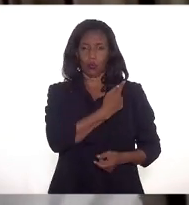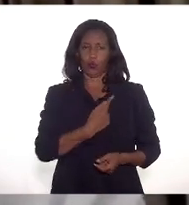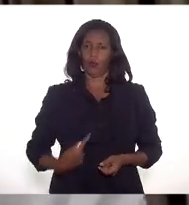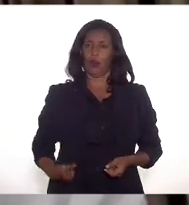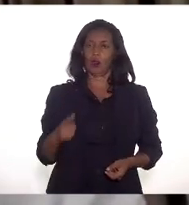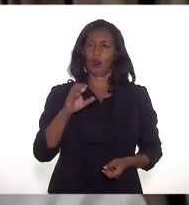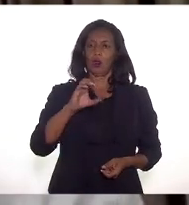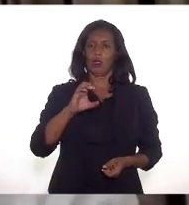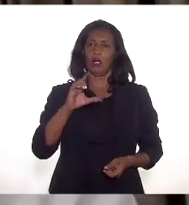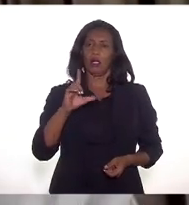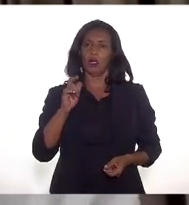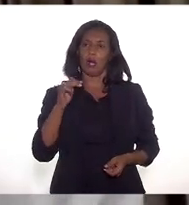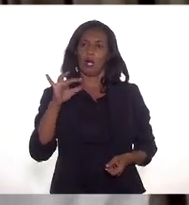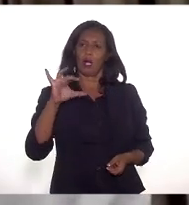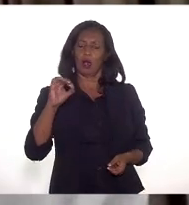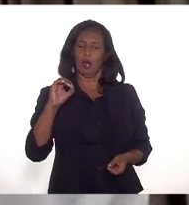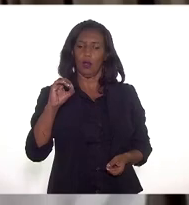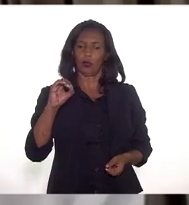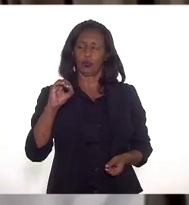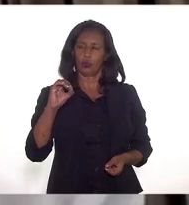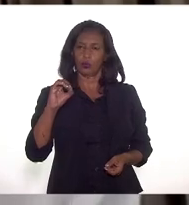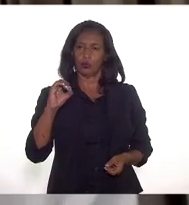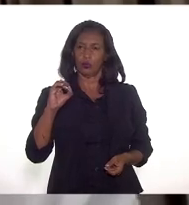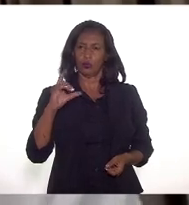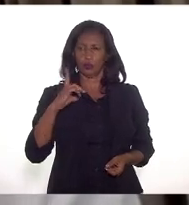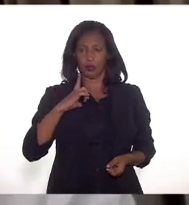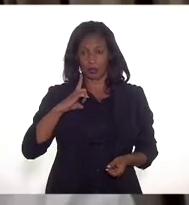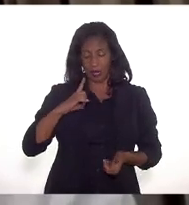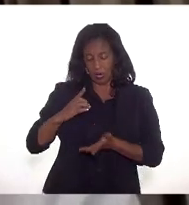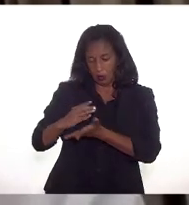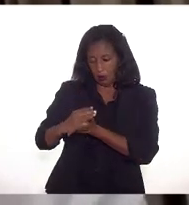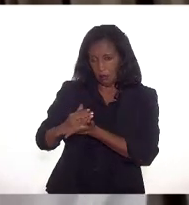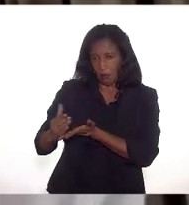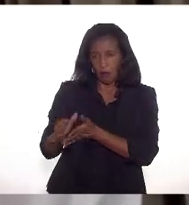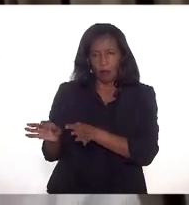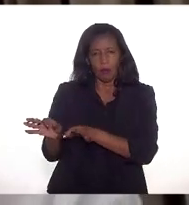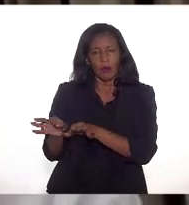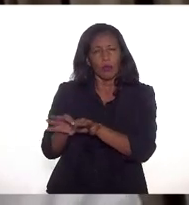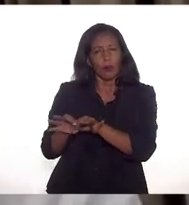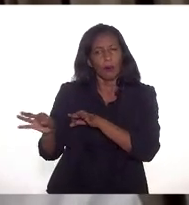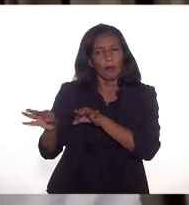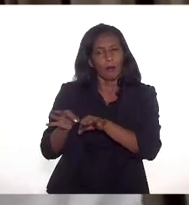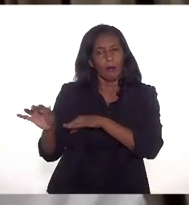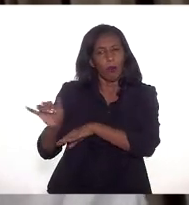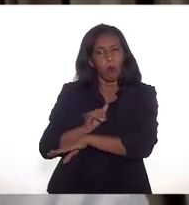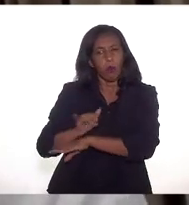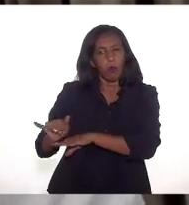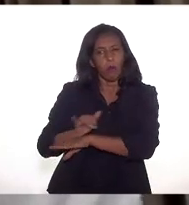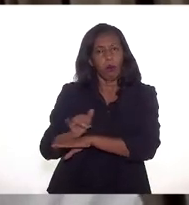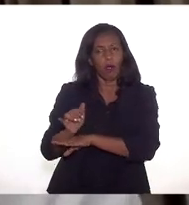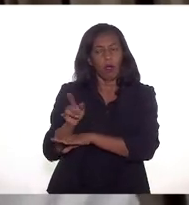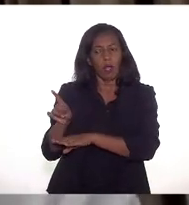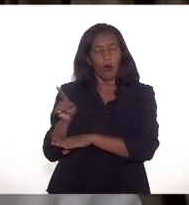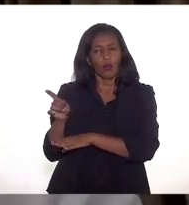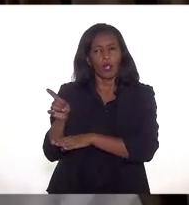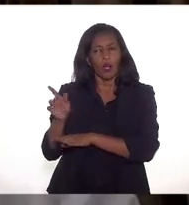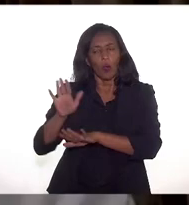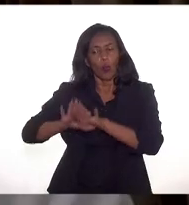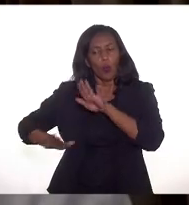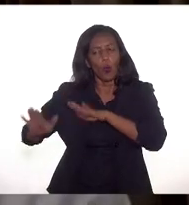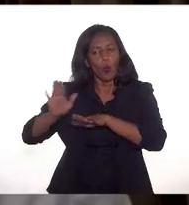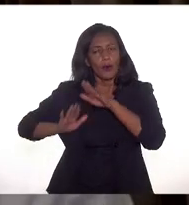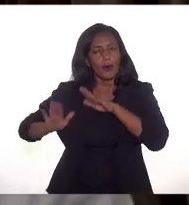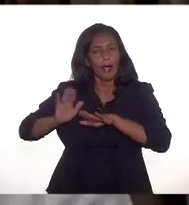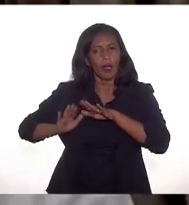Castro colocou e é premissa de planejamento é a transparência e o cuidado com o uso desse